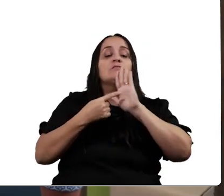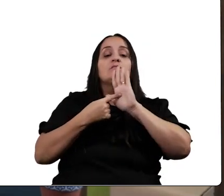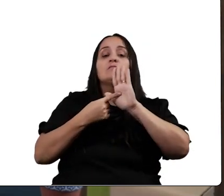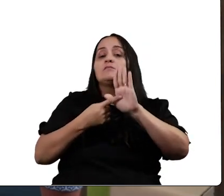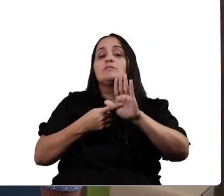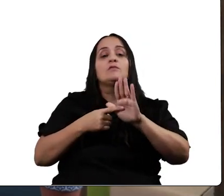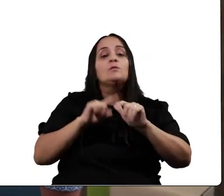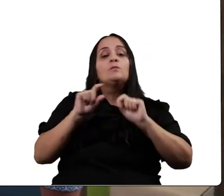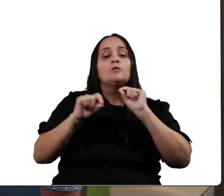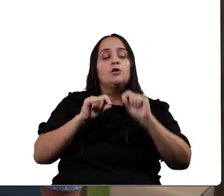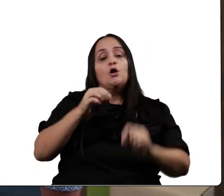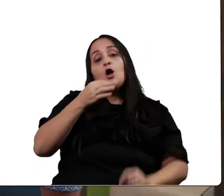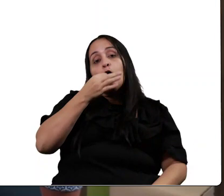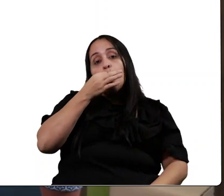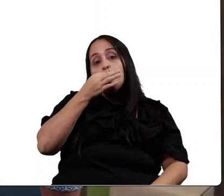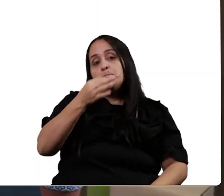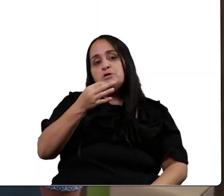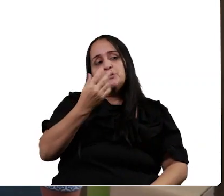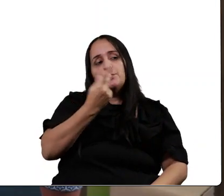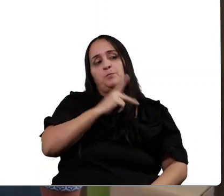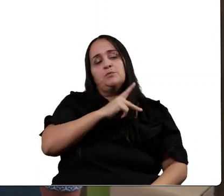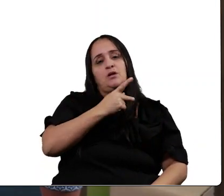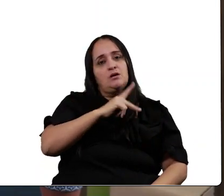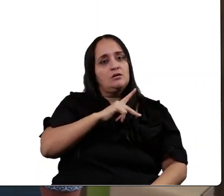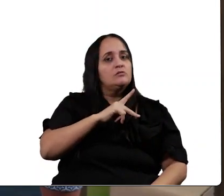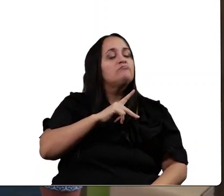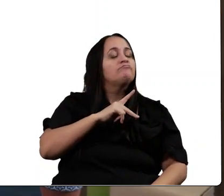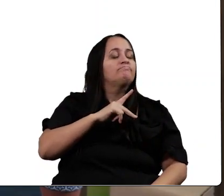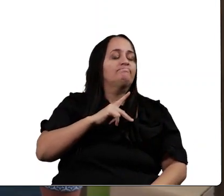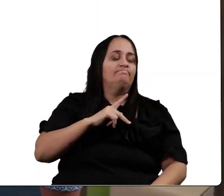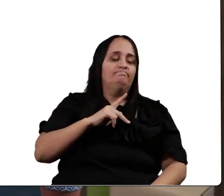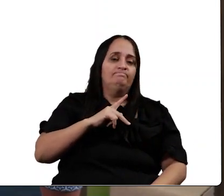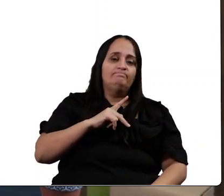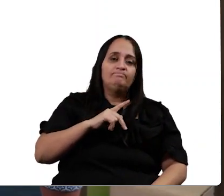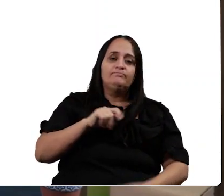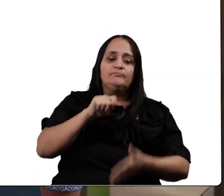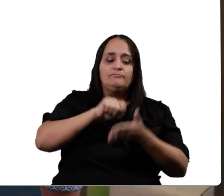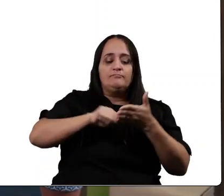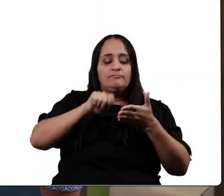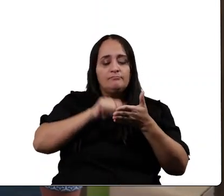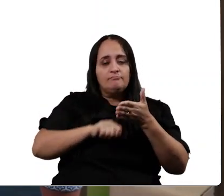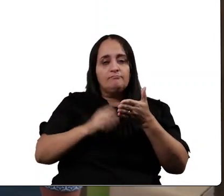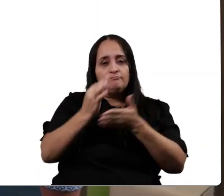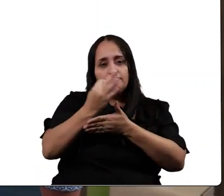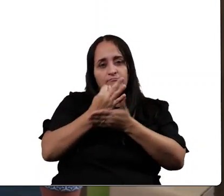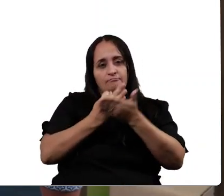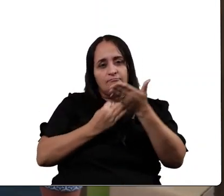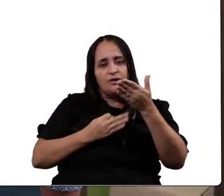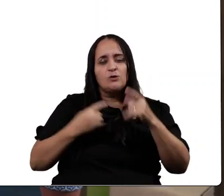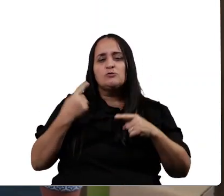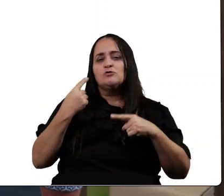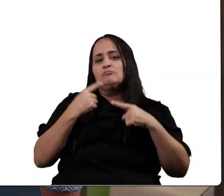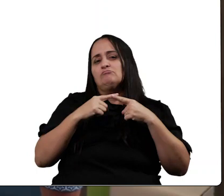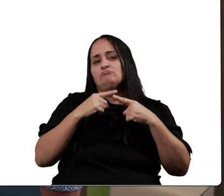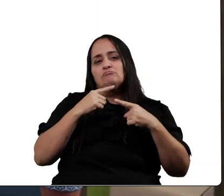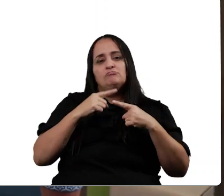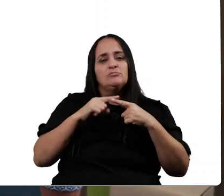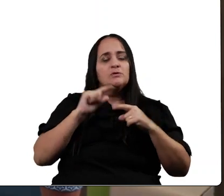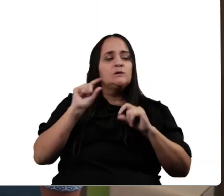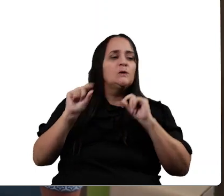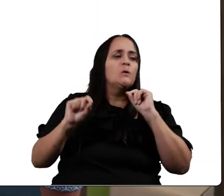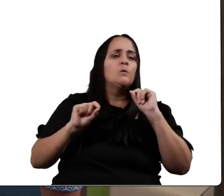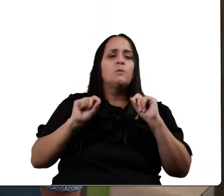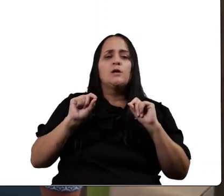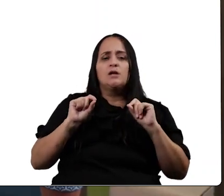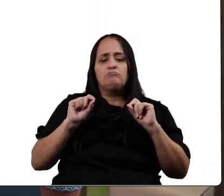uma opinião também do autor do texto. Ele teve a opinião que o modo de